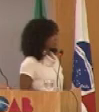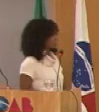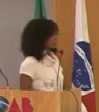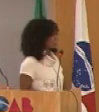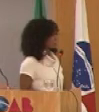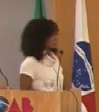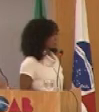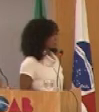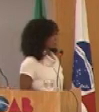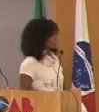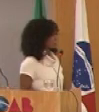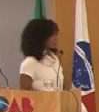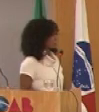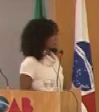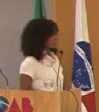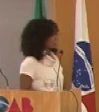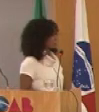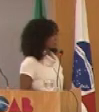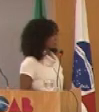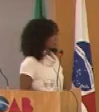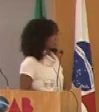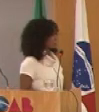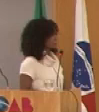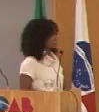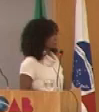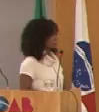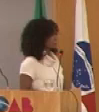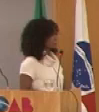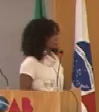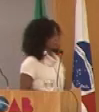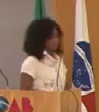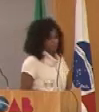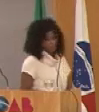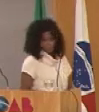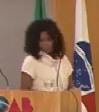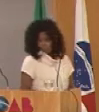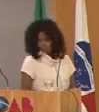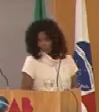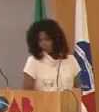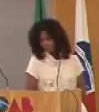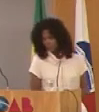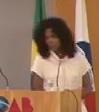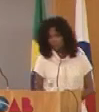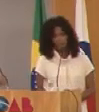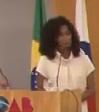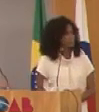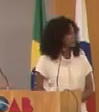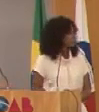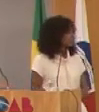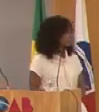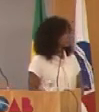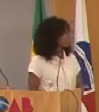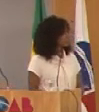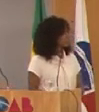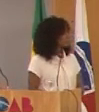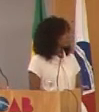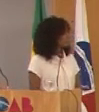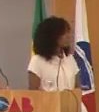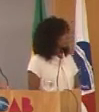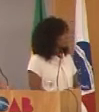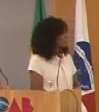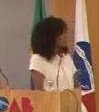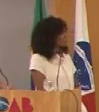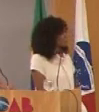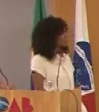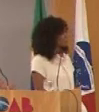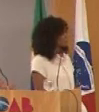a Sociedade Brasileira Progresso da Ciência, ela vem também registrar, né, a sua extrema solidariedade no caso